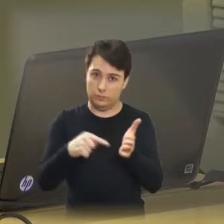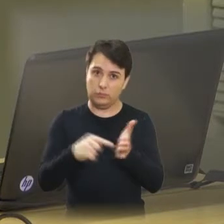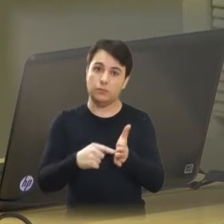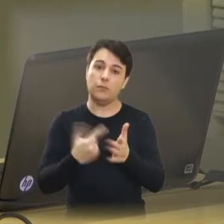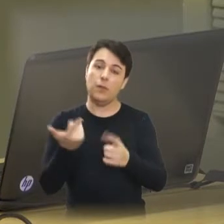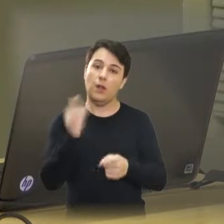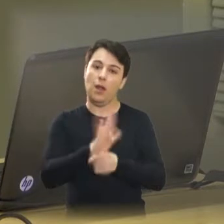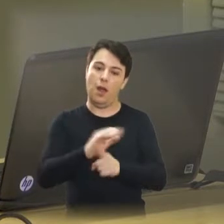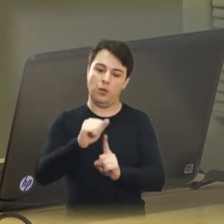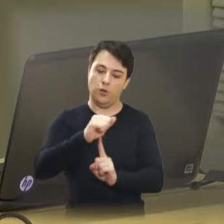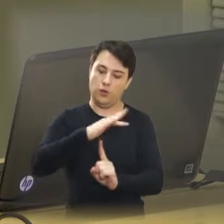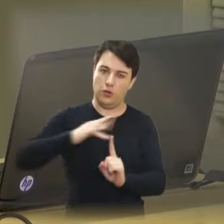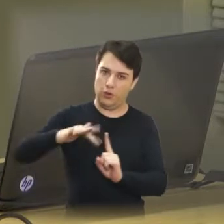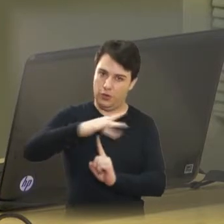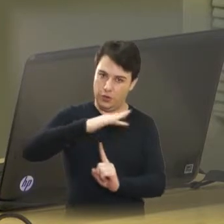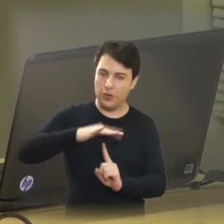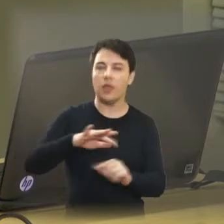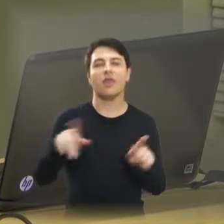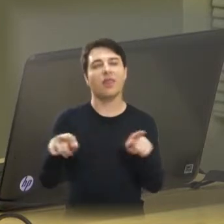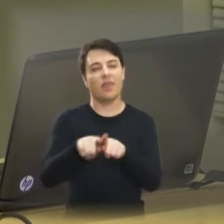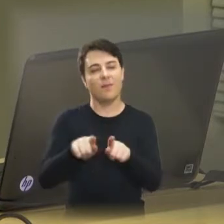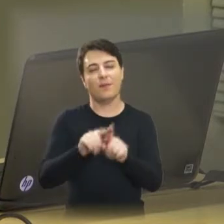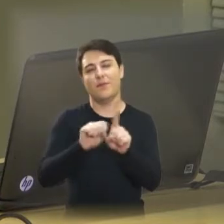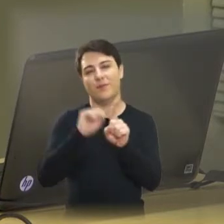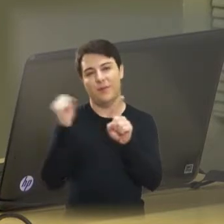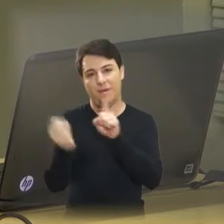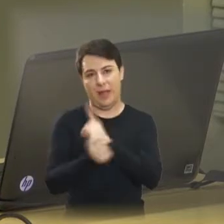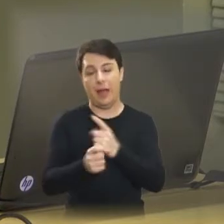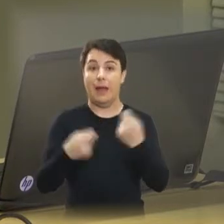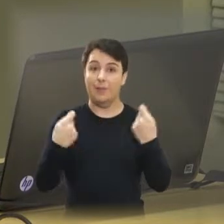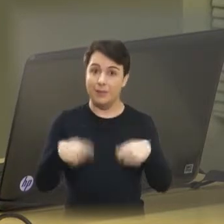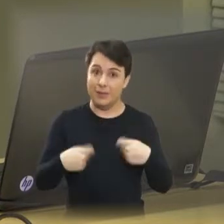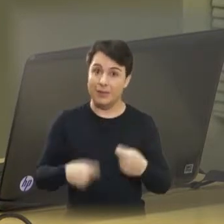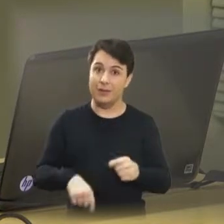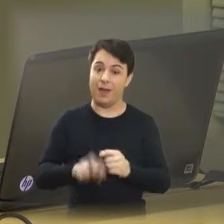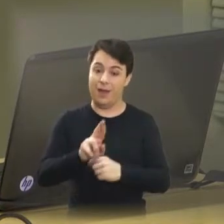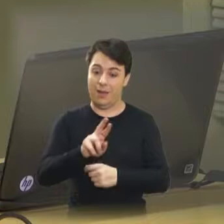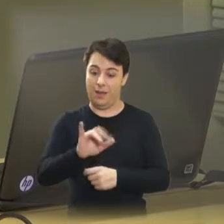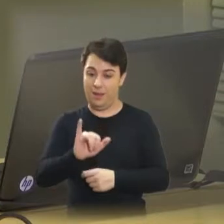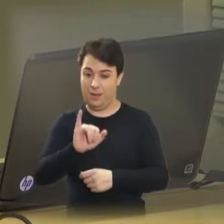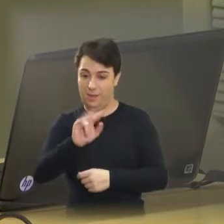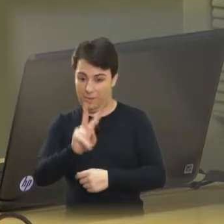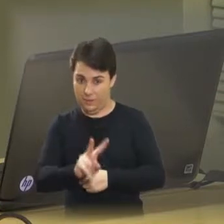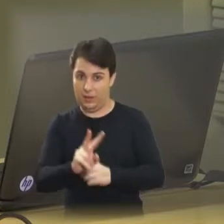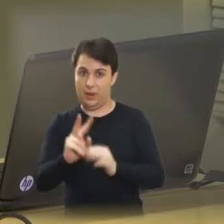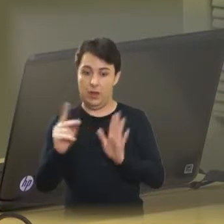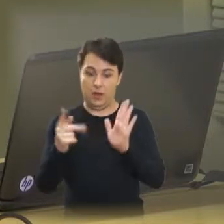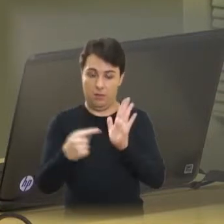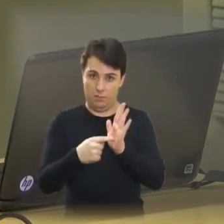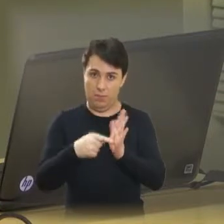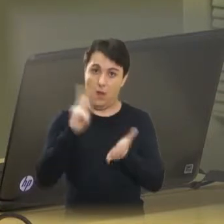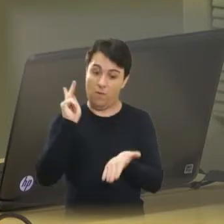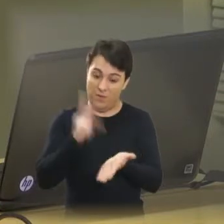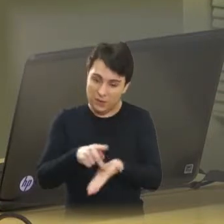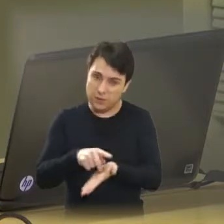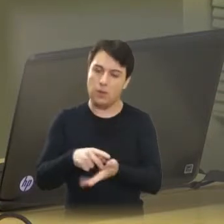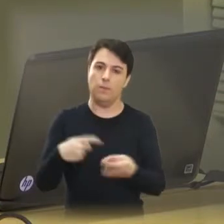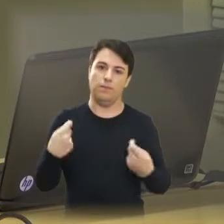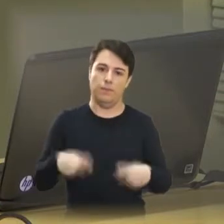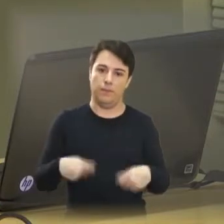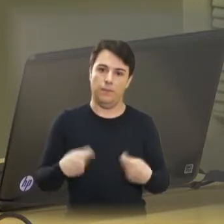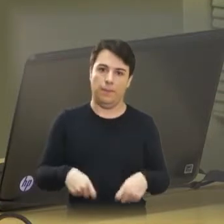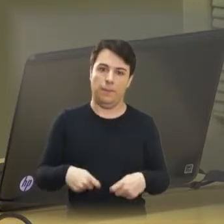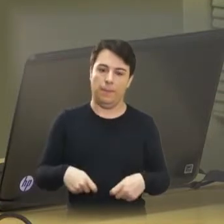socioambiental. E ele precisa ser regulamentado, né? A gente começa pelo plano diretor, é o primeiro passo para a gente